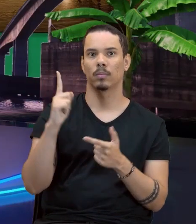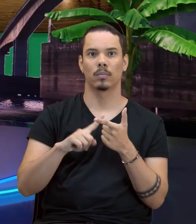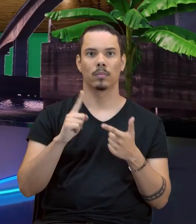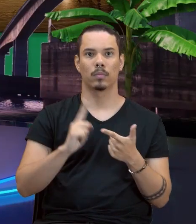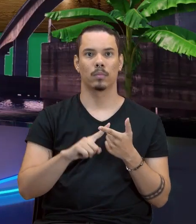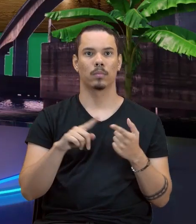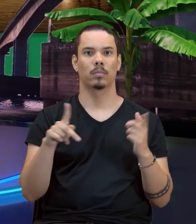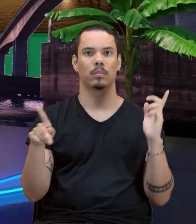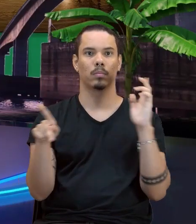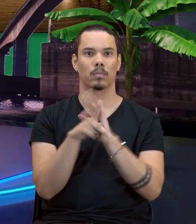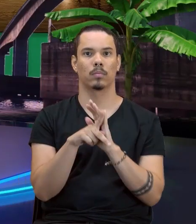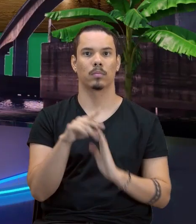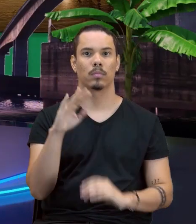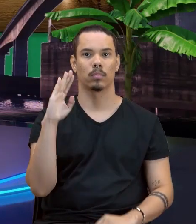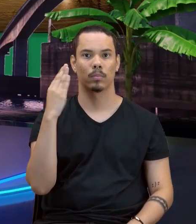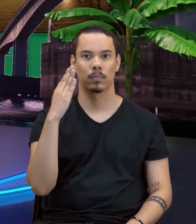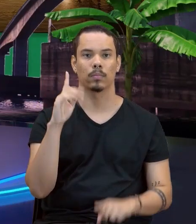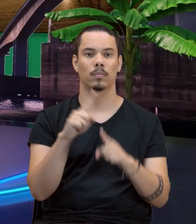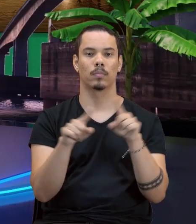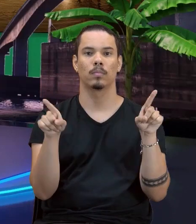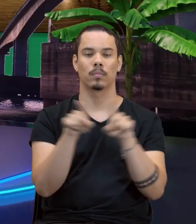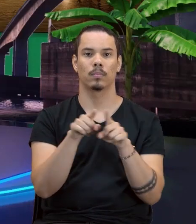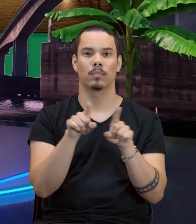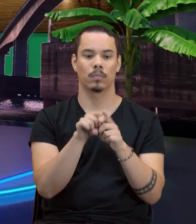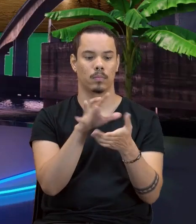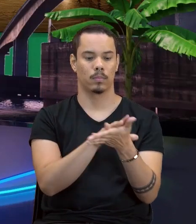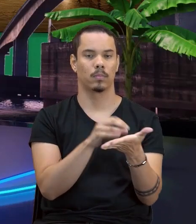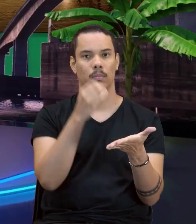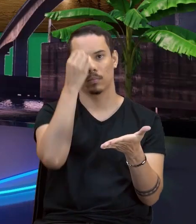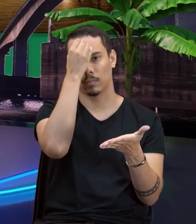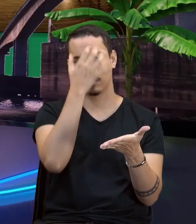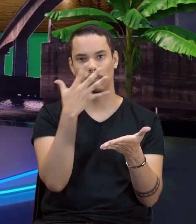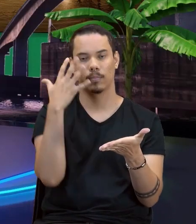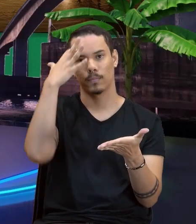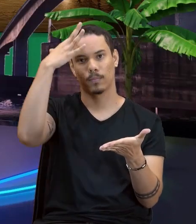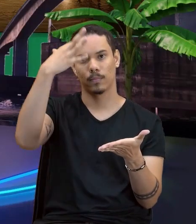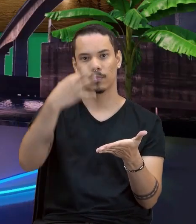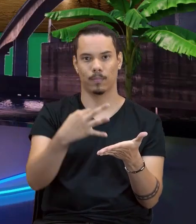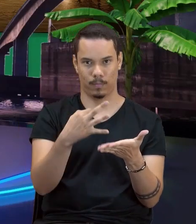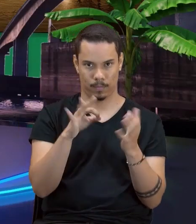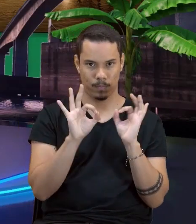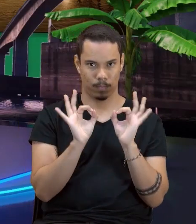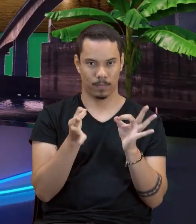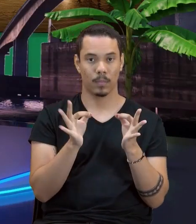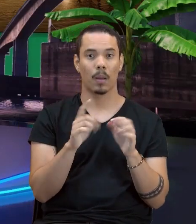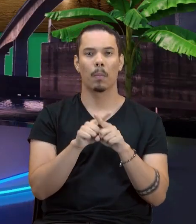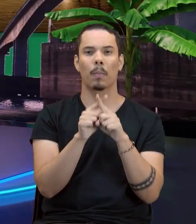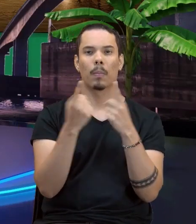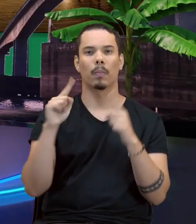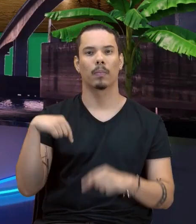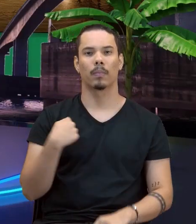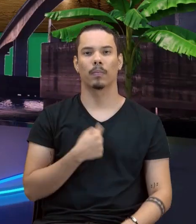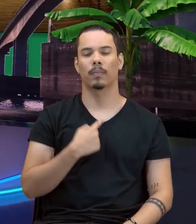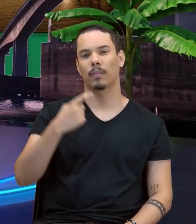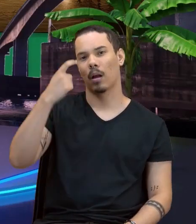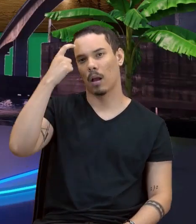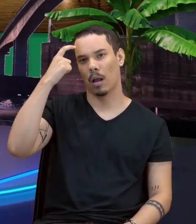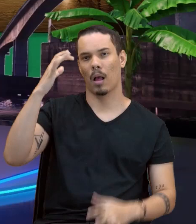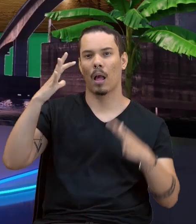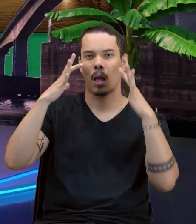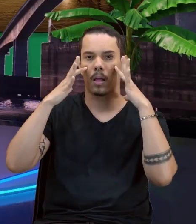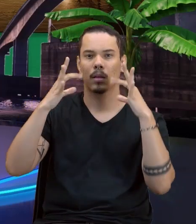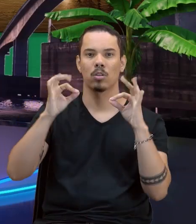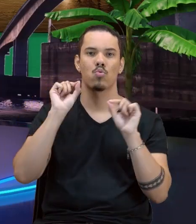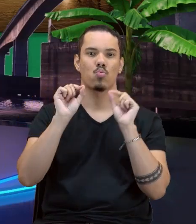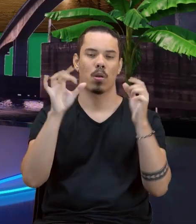a questão da interpretação. Interpretação. Mas a gente tem que ficar ligado num detalhe.